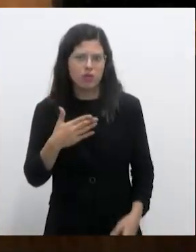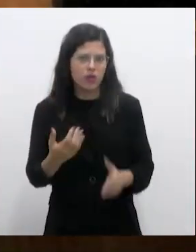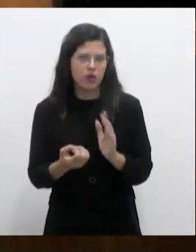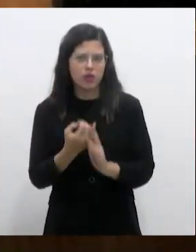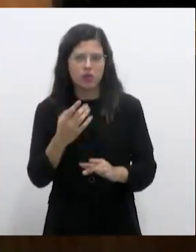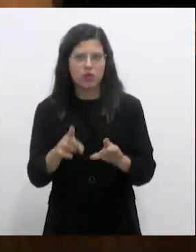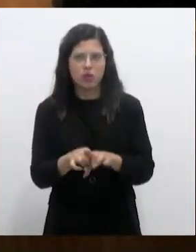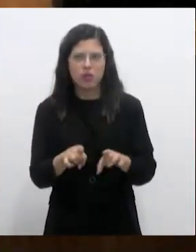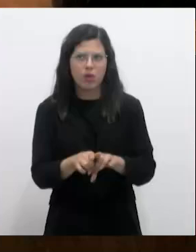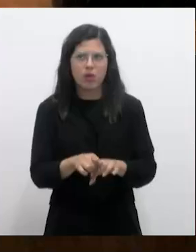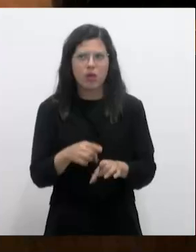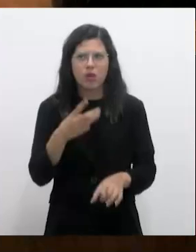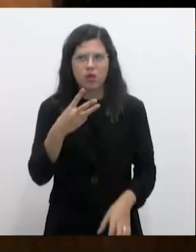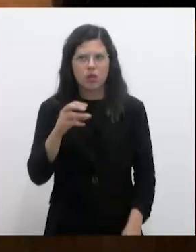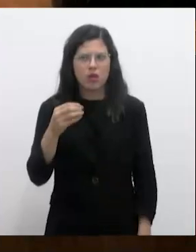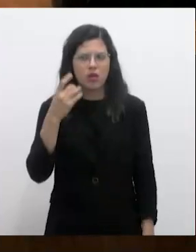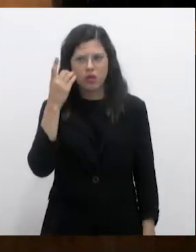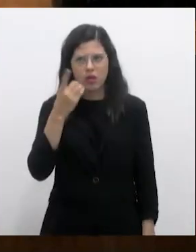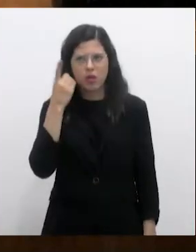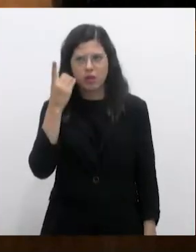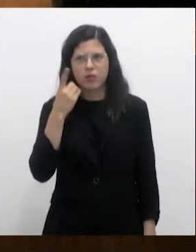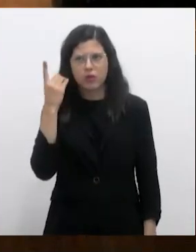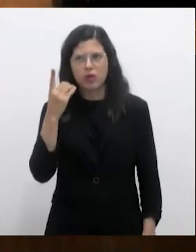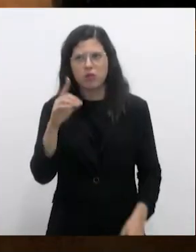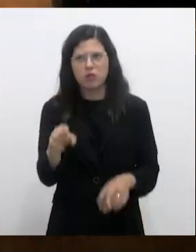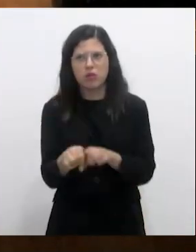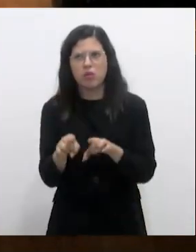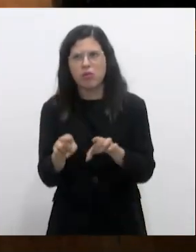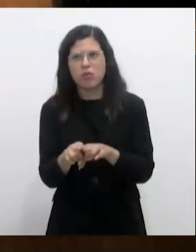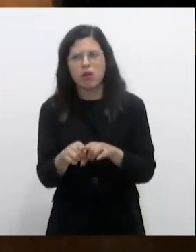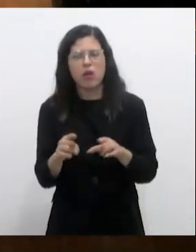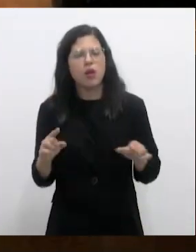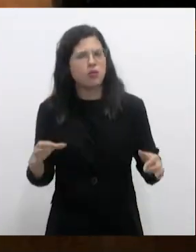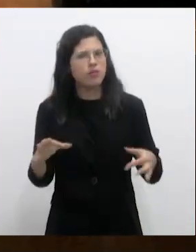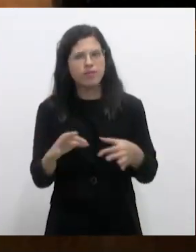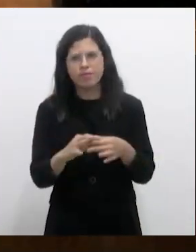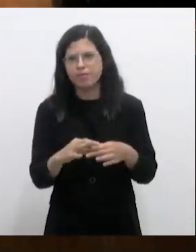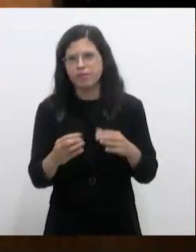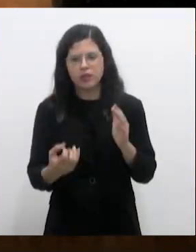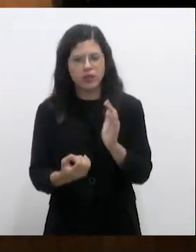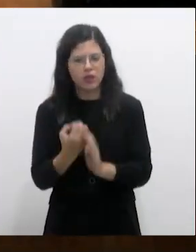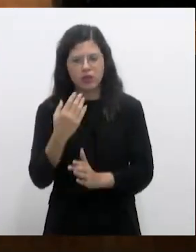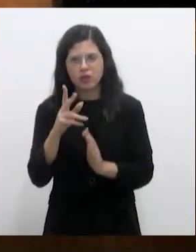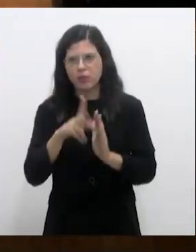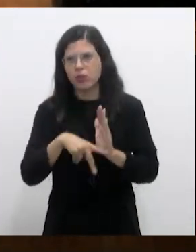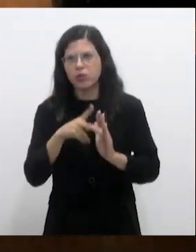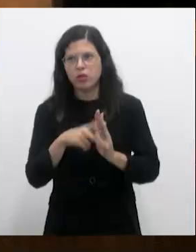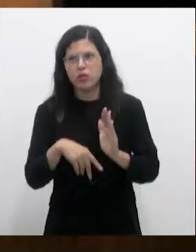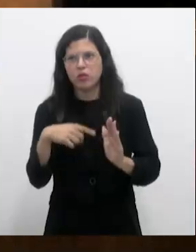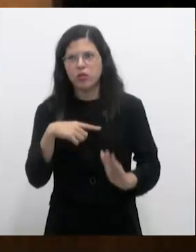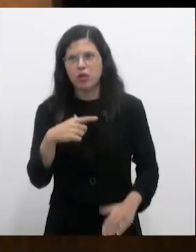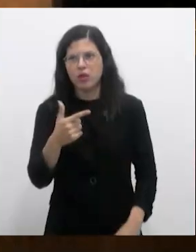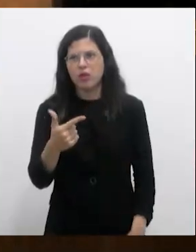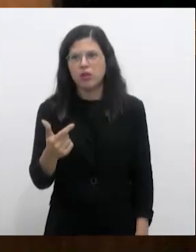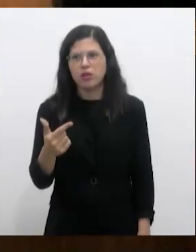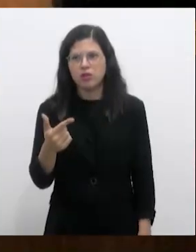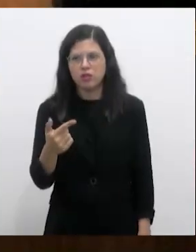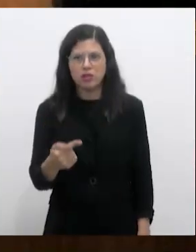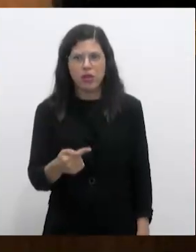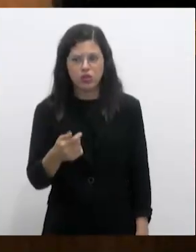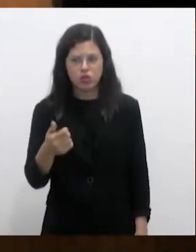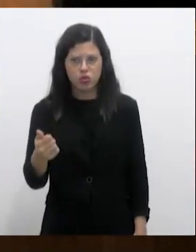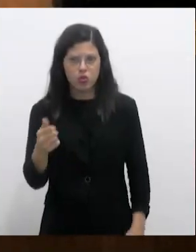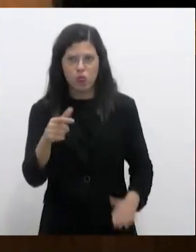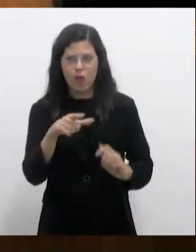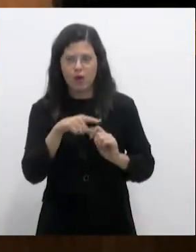de 30 deputados são coautores desse projeto. Esse projeto tem 71 artigos,